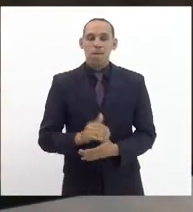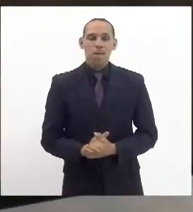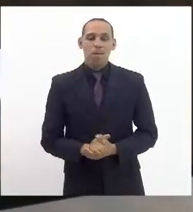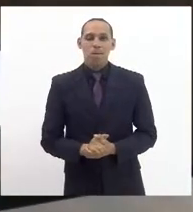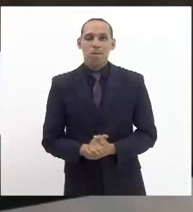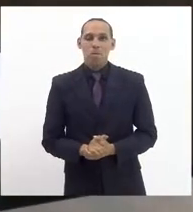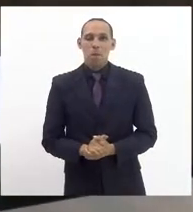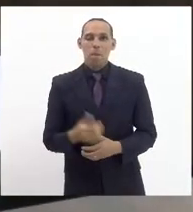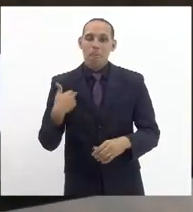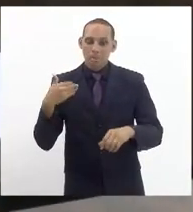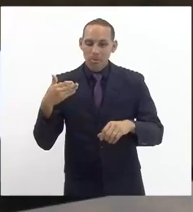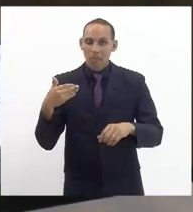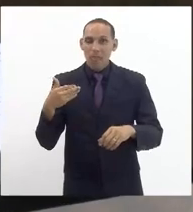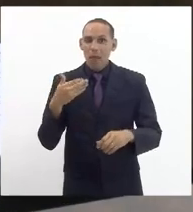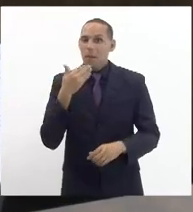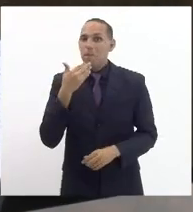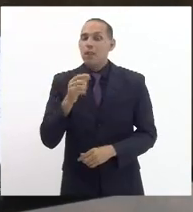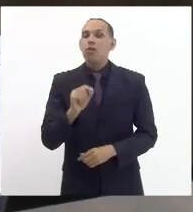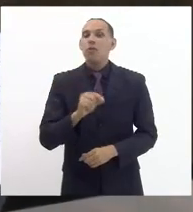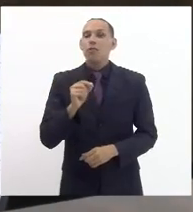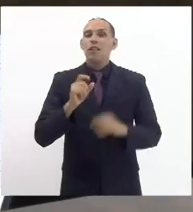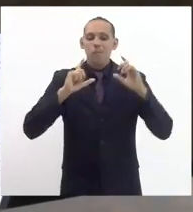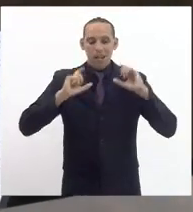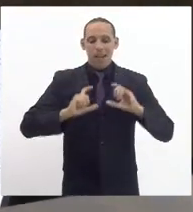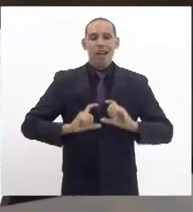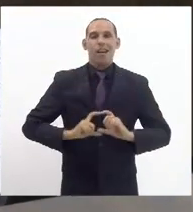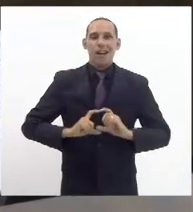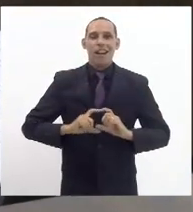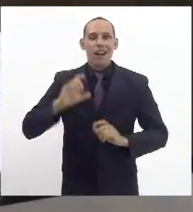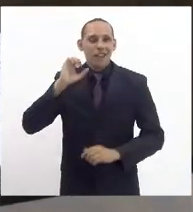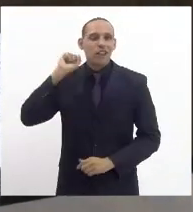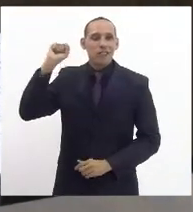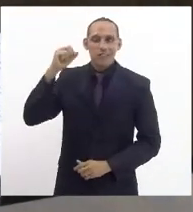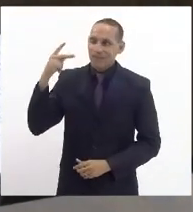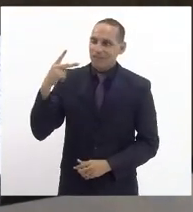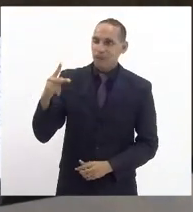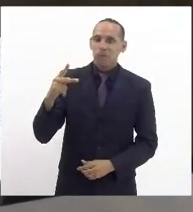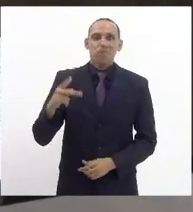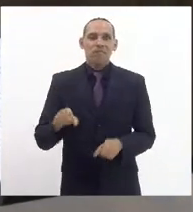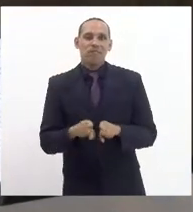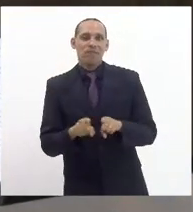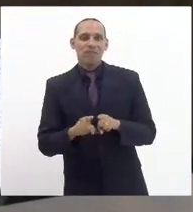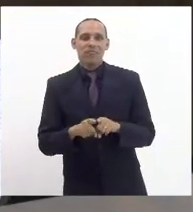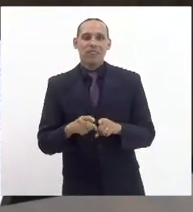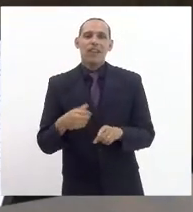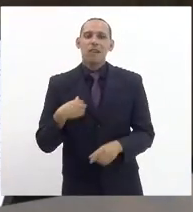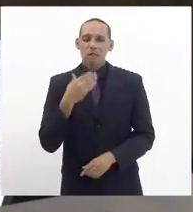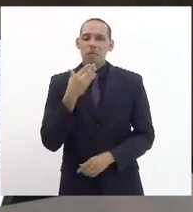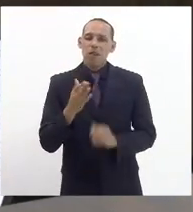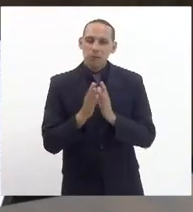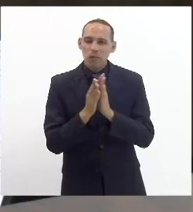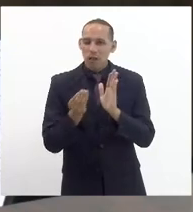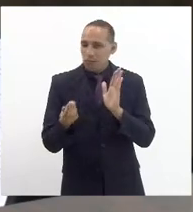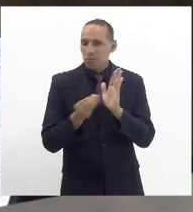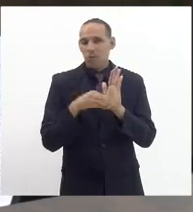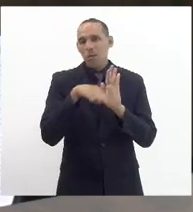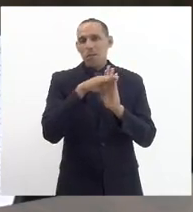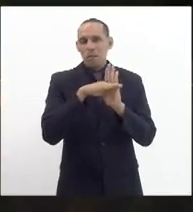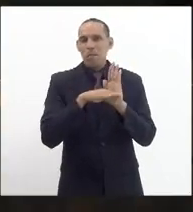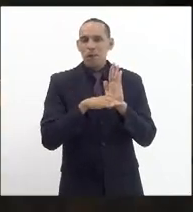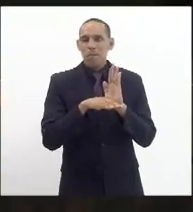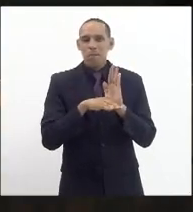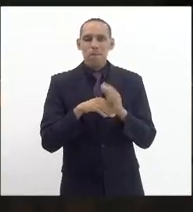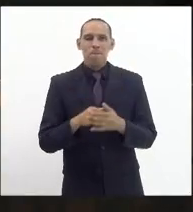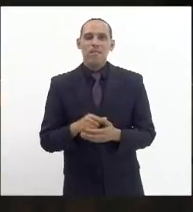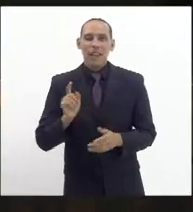entrei com o pedido da medalha Tiradentes para ele, e eu queria pedir o senhor que colocasse, por favor, em pauta, que